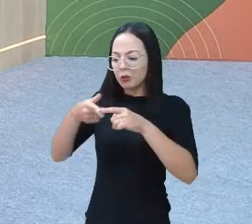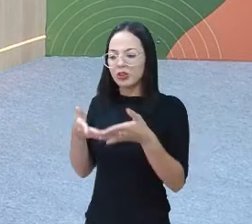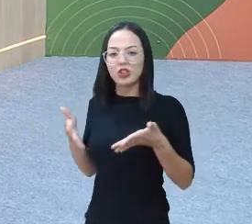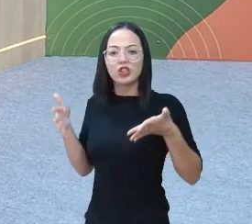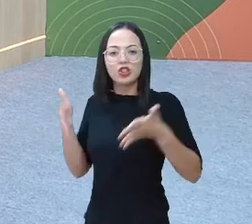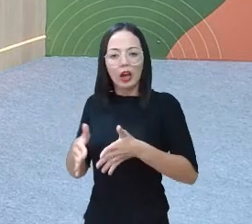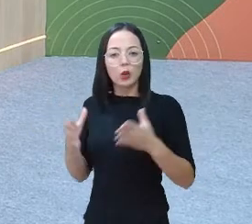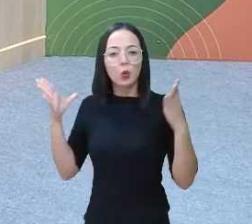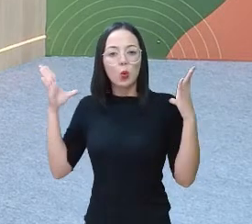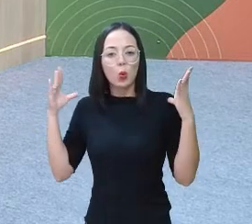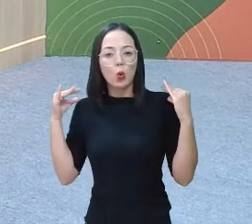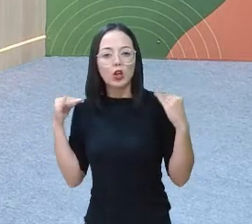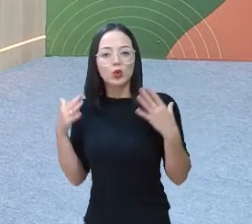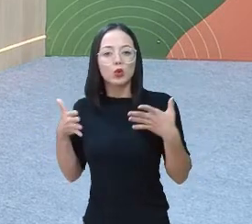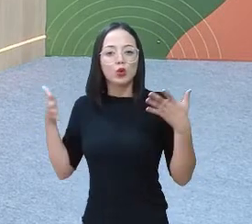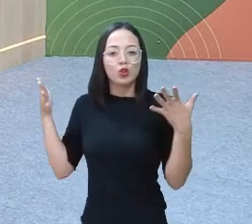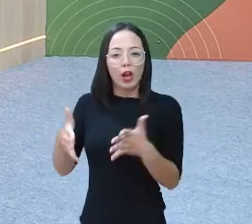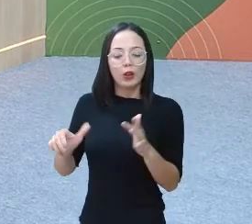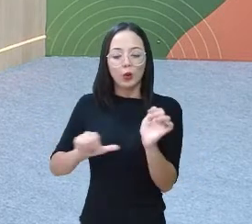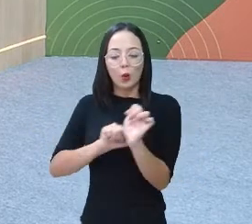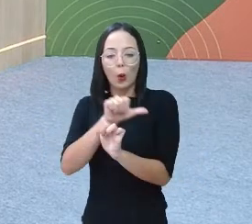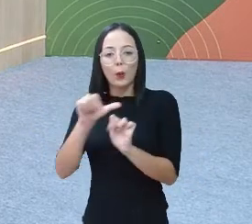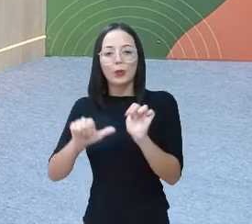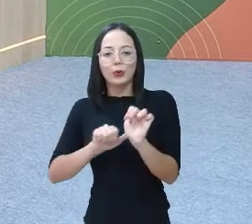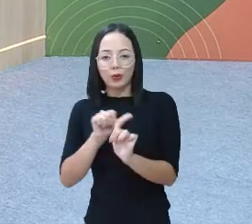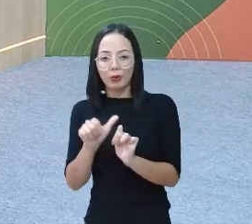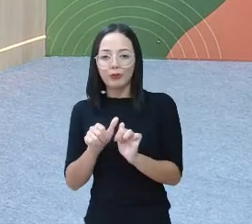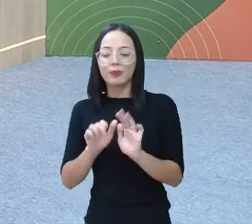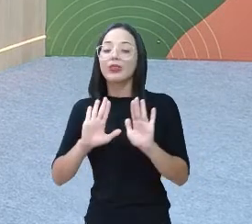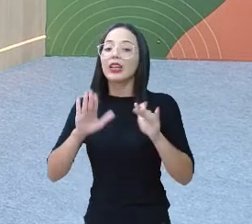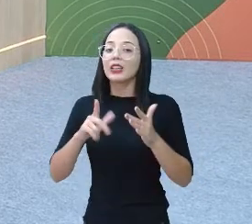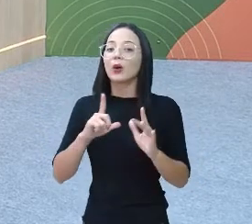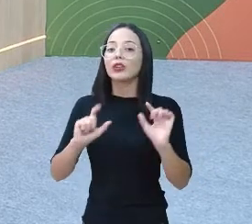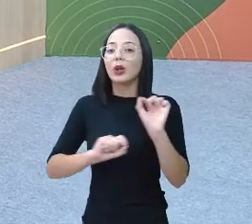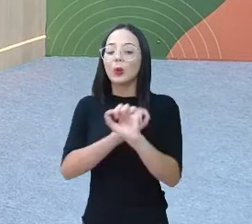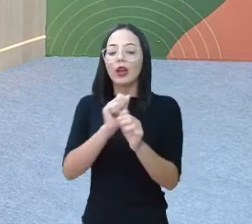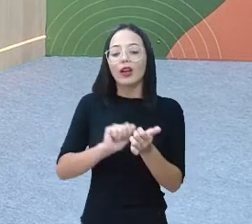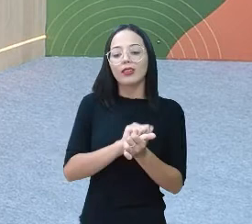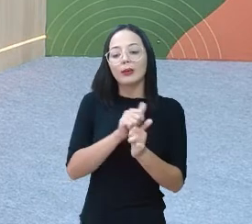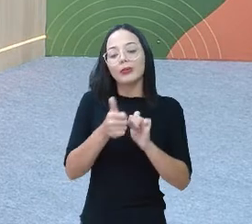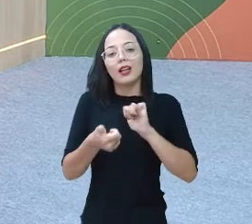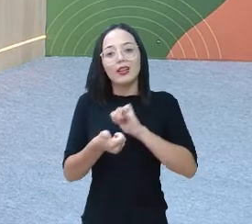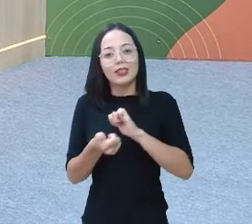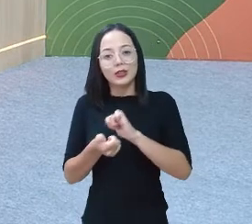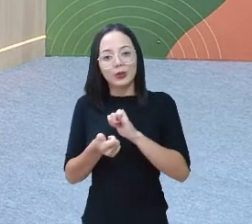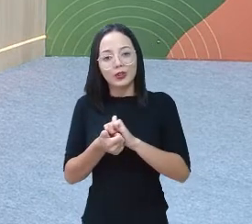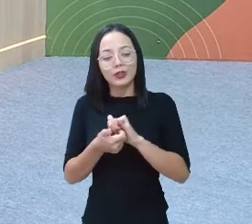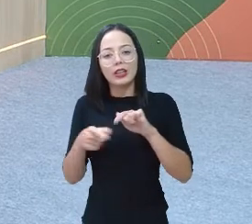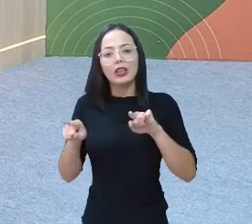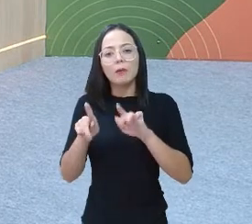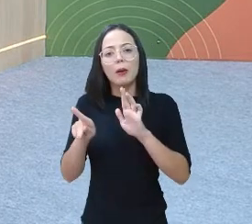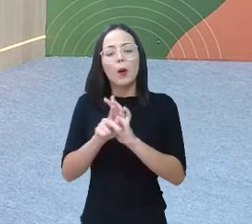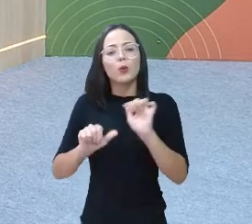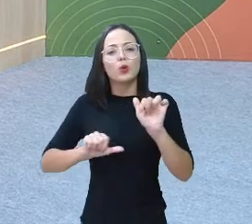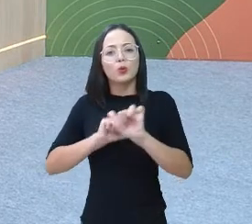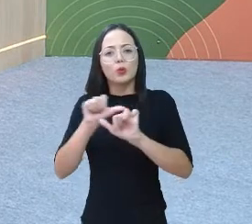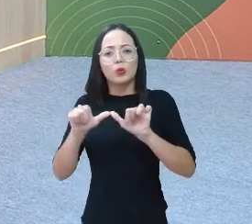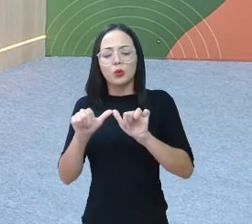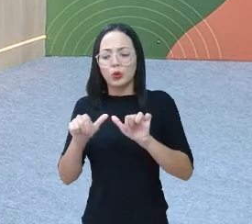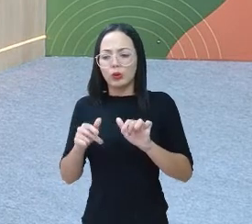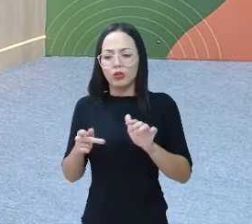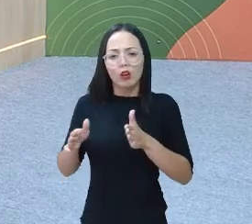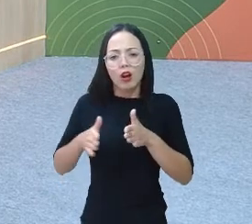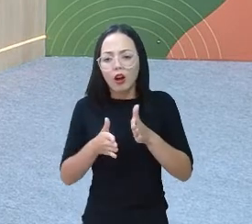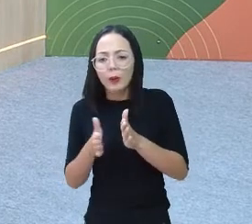era um anjo torto e passa a ser um chato querubim. Então aqui a gente tem adaptações. E entortou a estrada. Esse anjo, esse